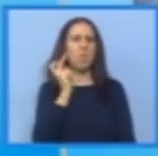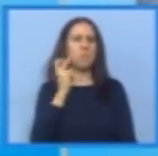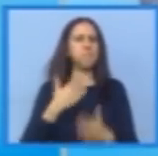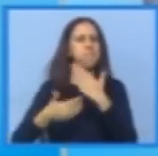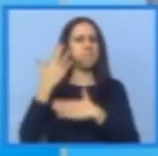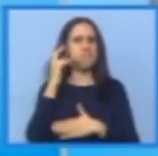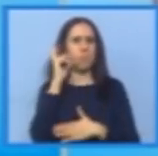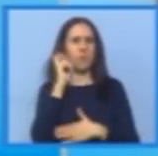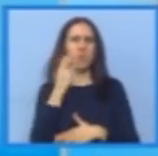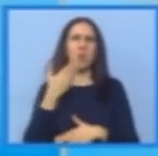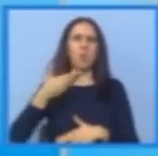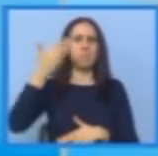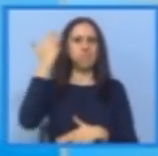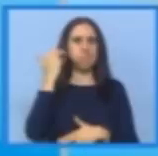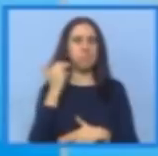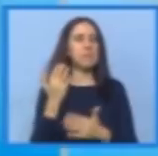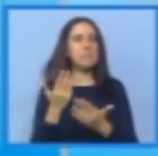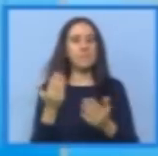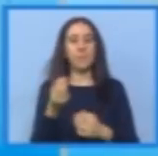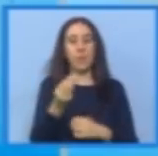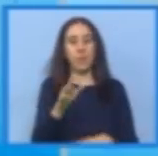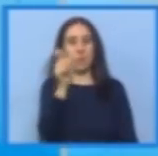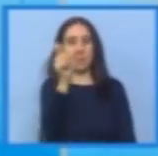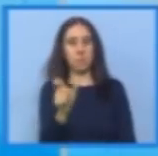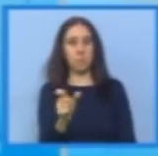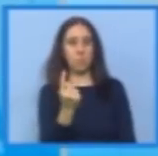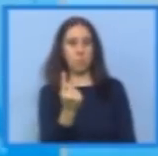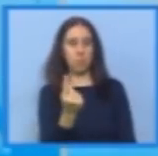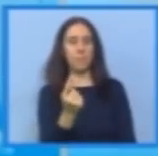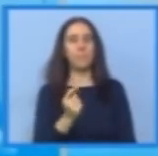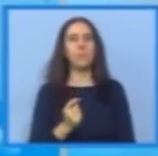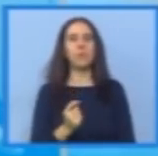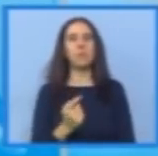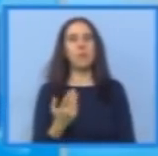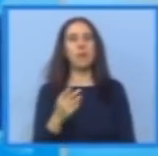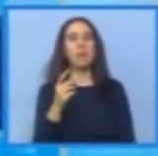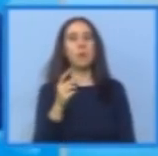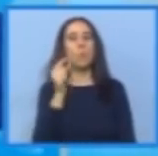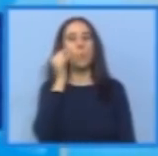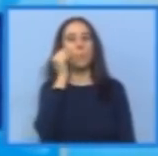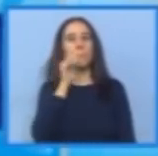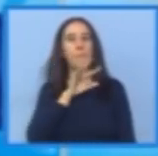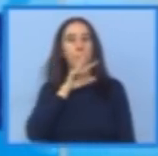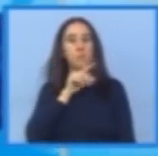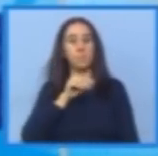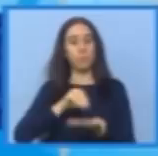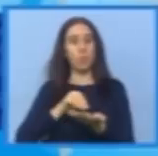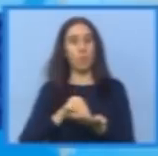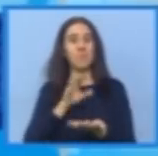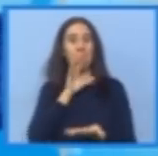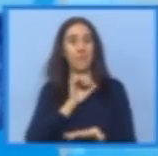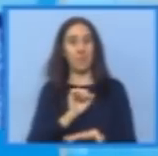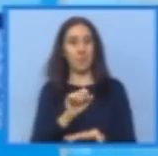anos, muito tempo, que era uma criança, que era filha de pais pobres, e que ao passar